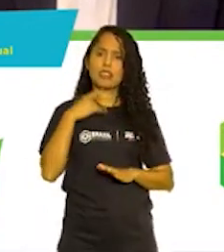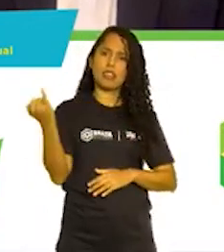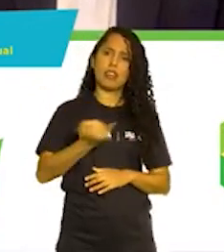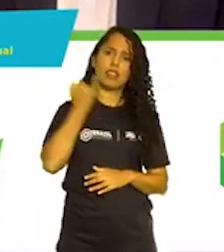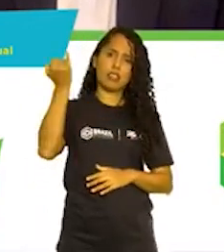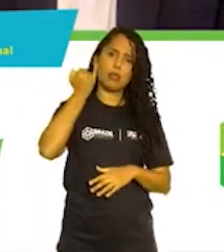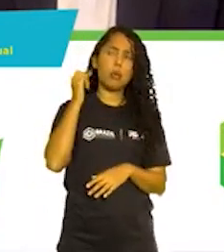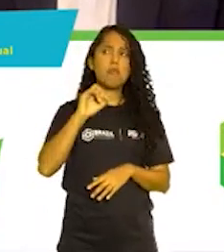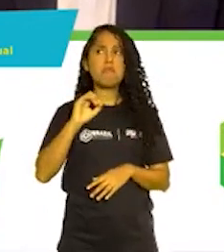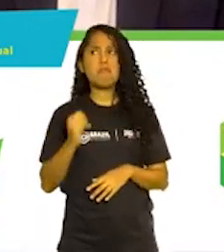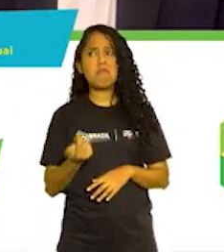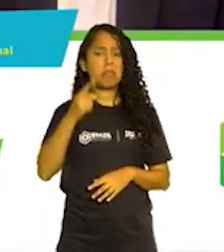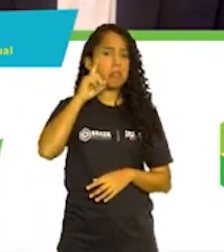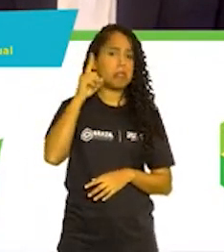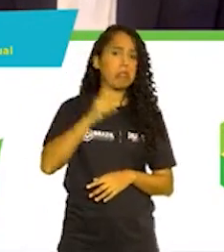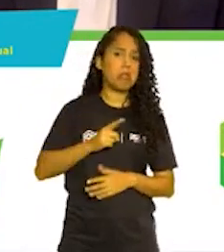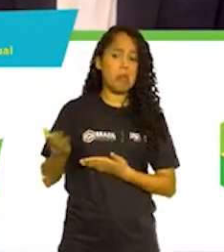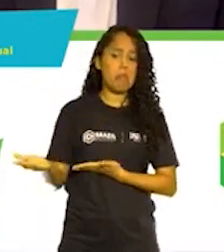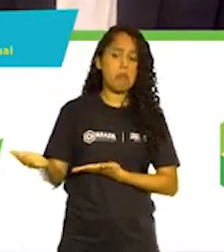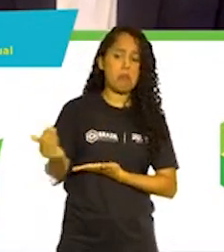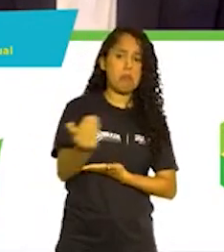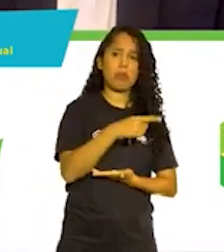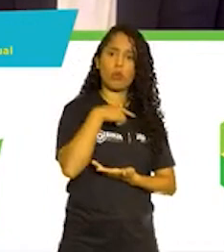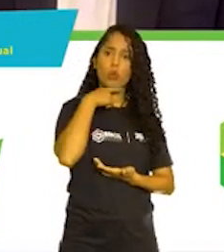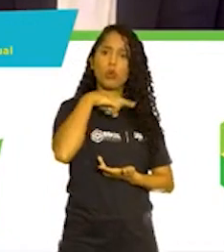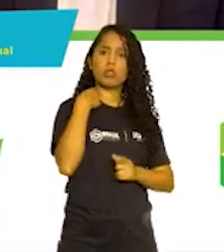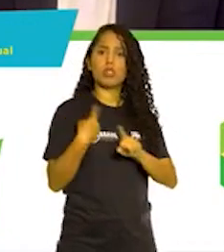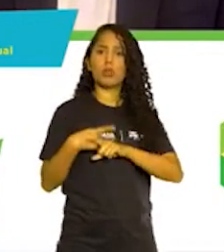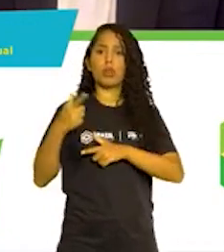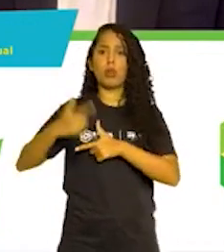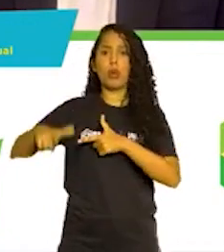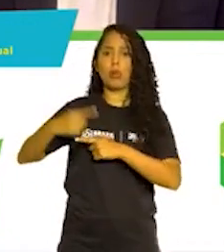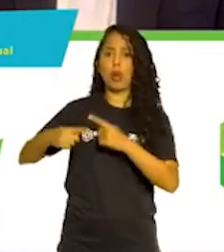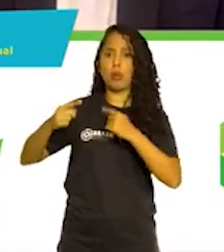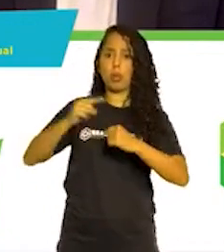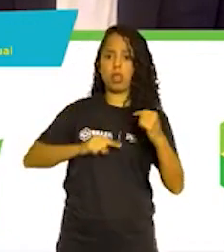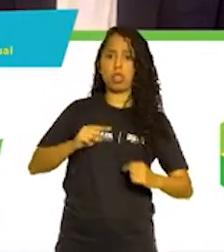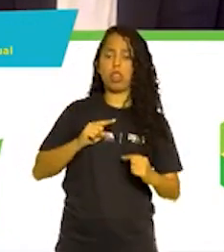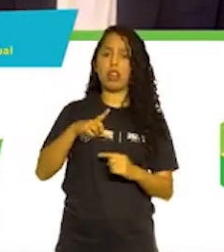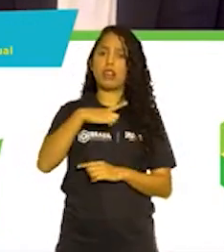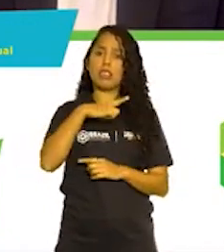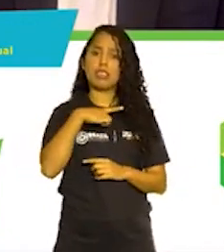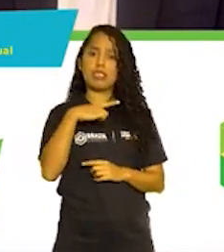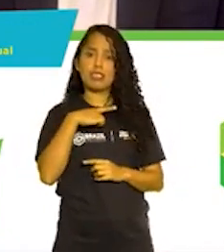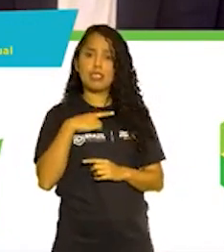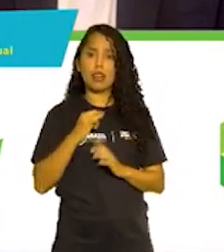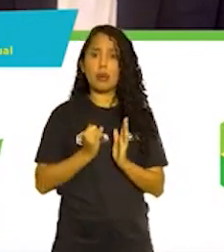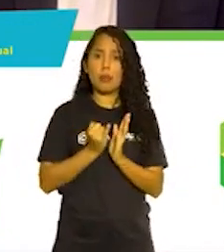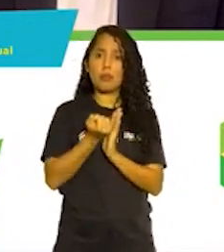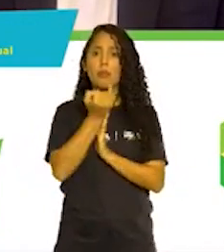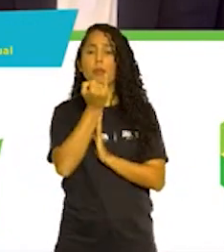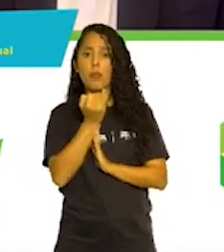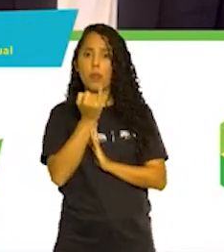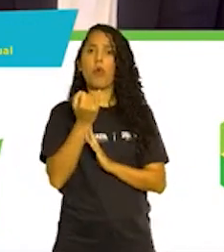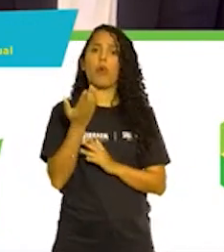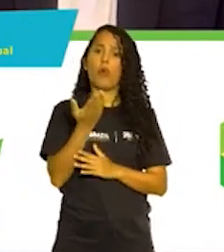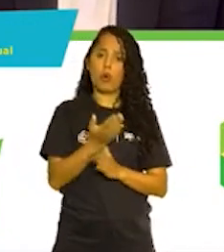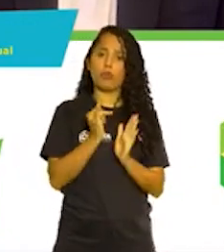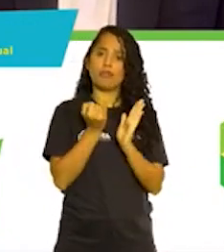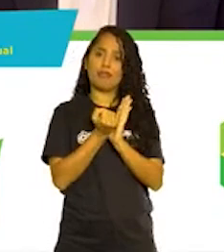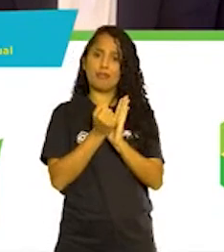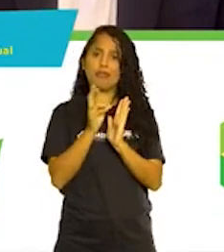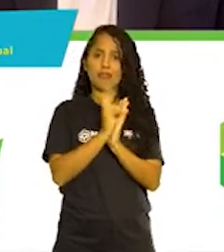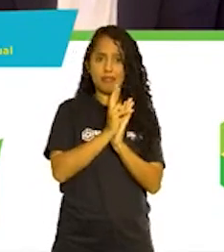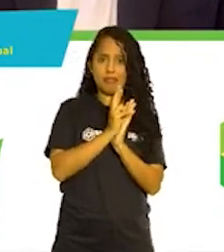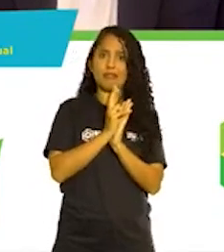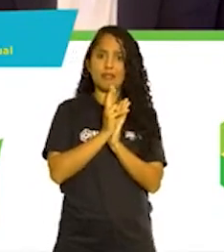importante, eu não sei, mas não arrecada enquanto você não resolve o problema da regressividade do imposto de renda. Então, assim, a gente fica chovendo molhado, a